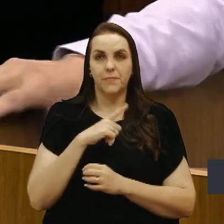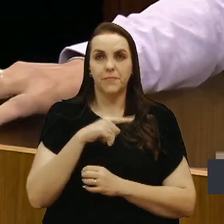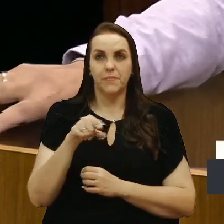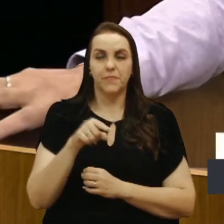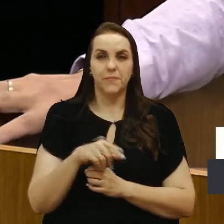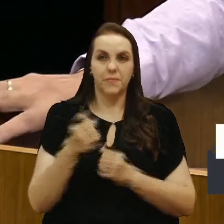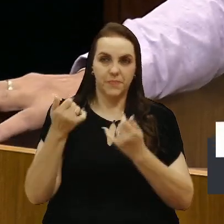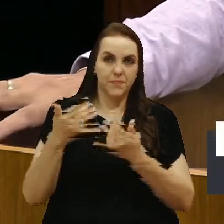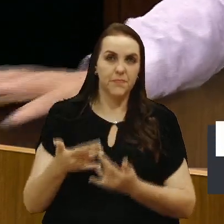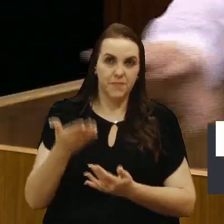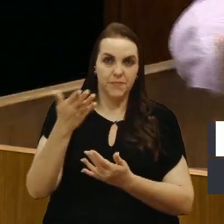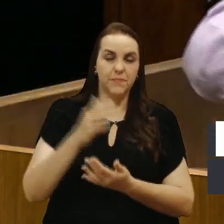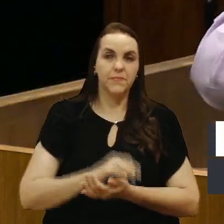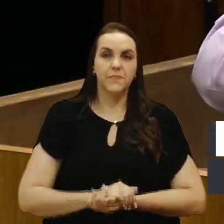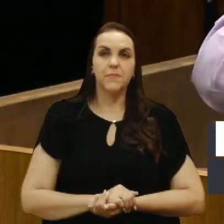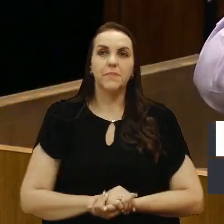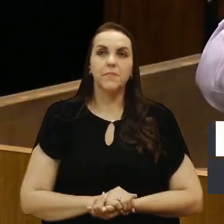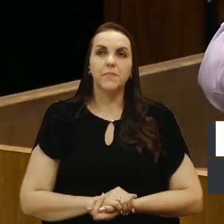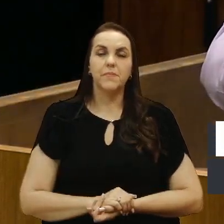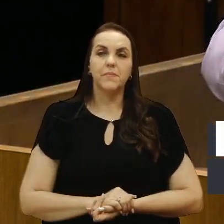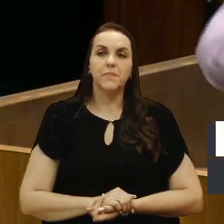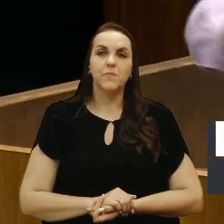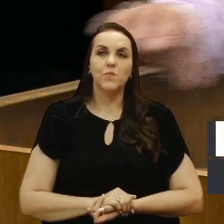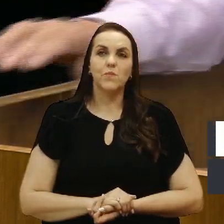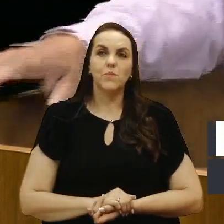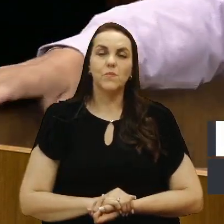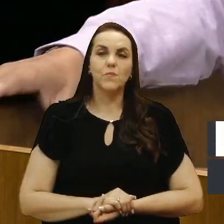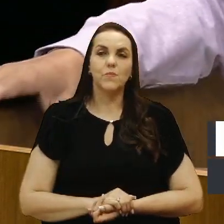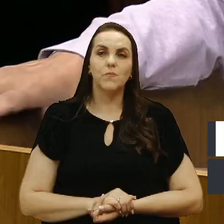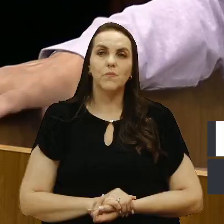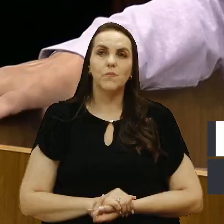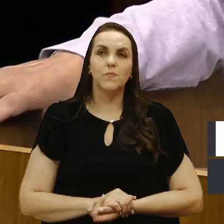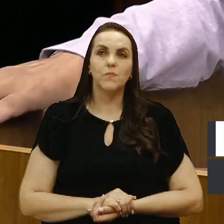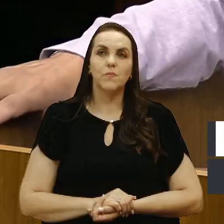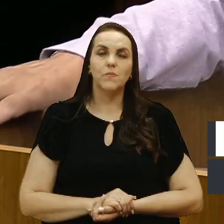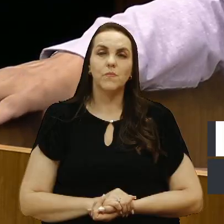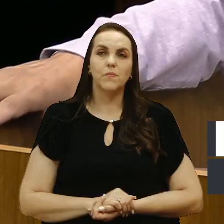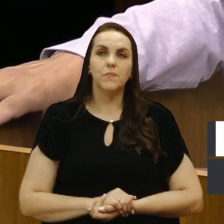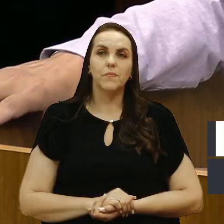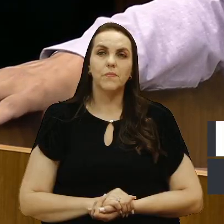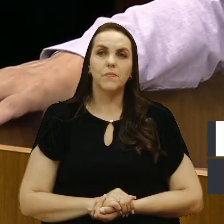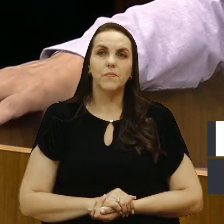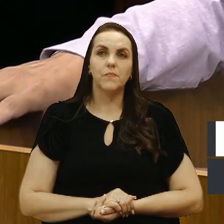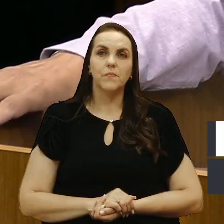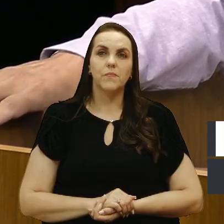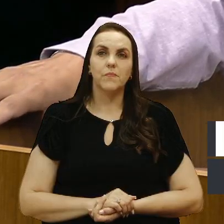Obrigado, presidente. Vou trazer aqui nessa tribuna algumas